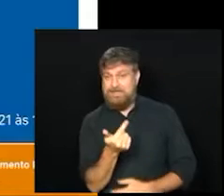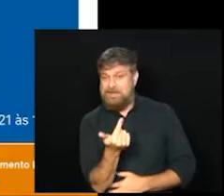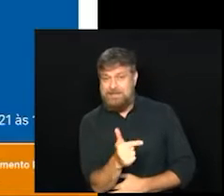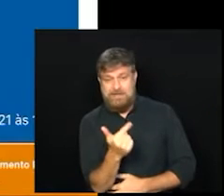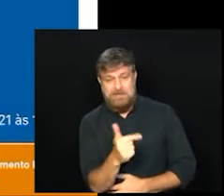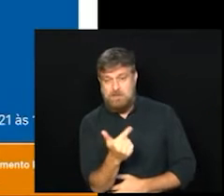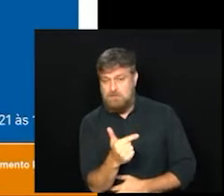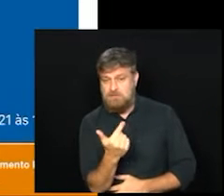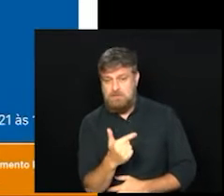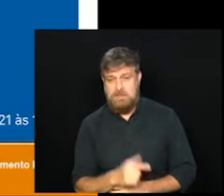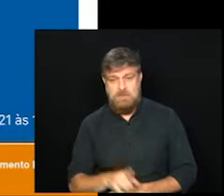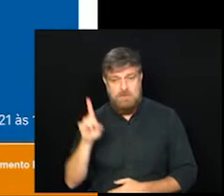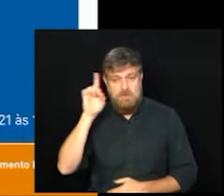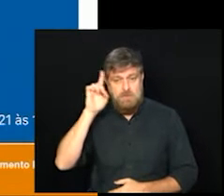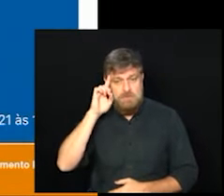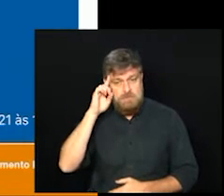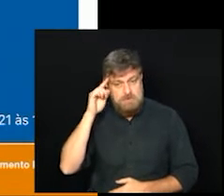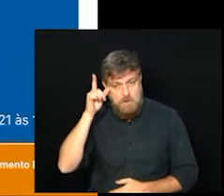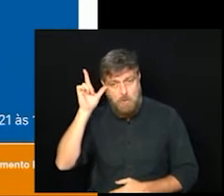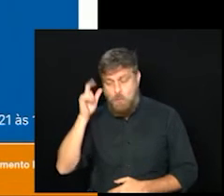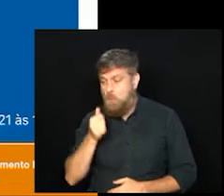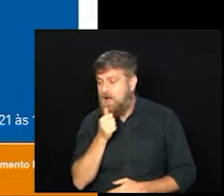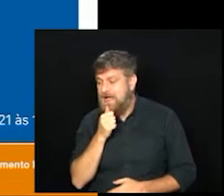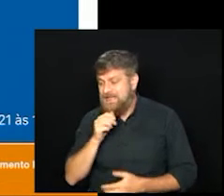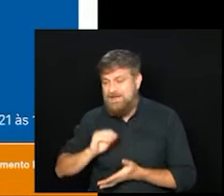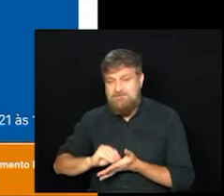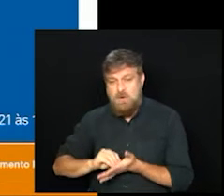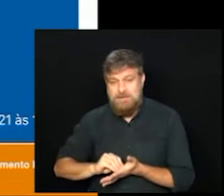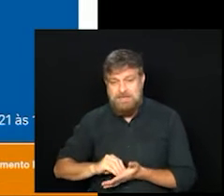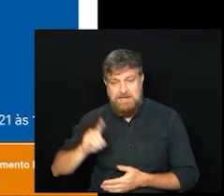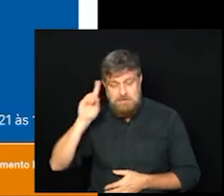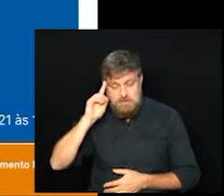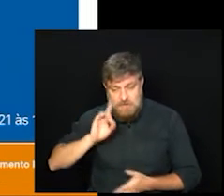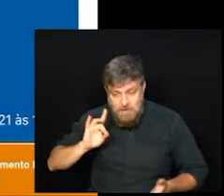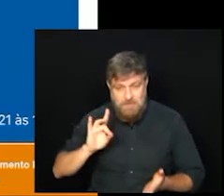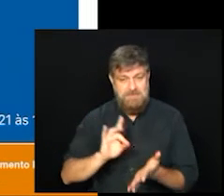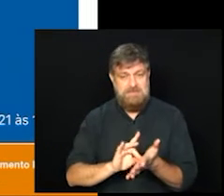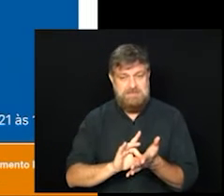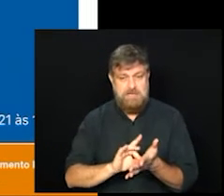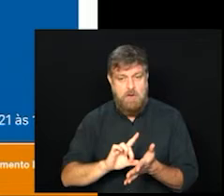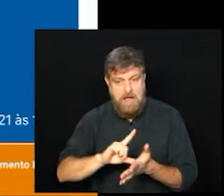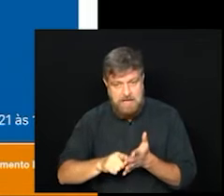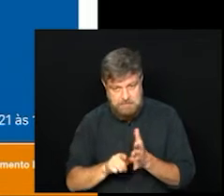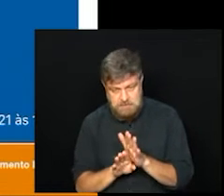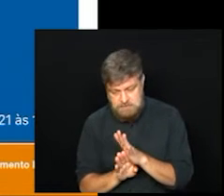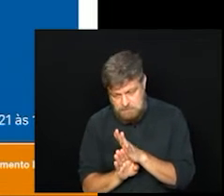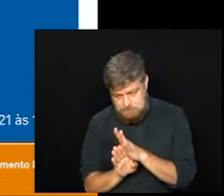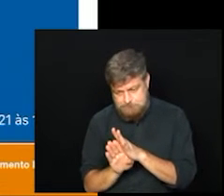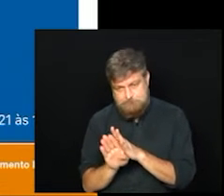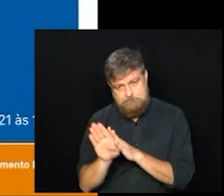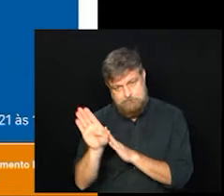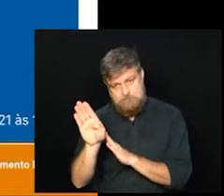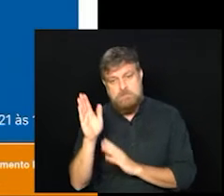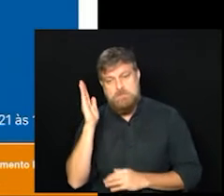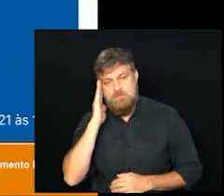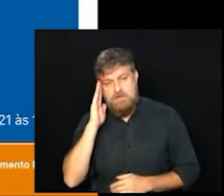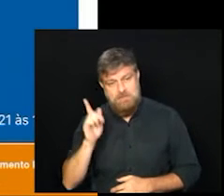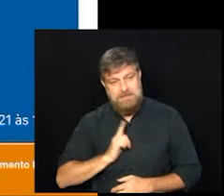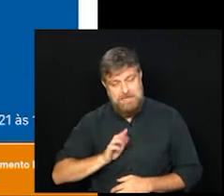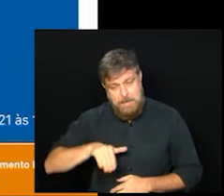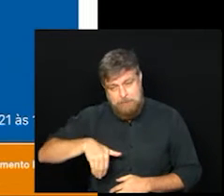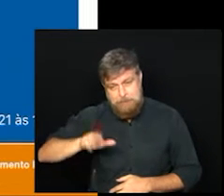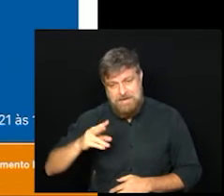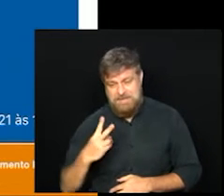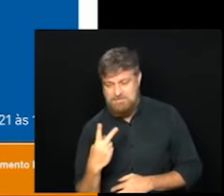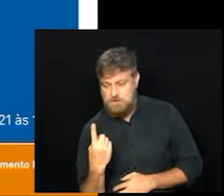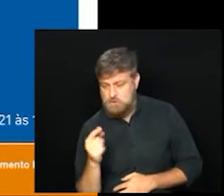números do dia D, então o site ainda não está atualizado com os números do dia D, que aí a gente vai avançar um pouquinho mais com essas mais de